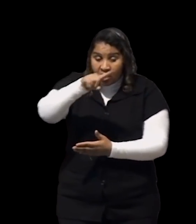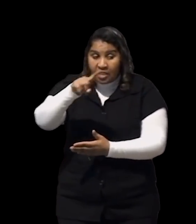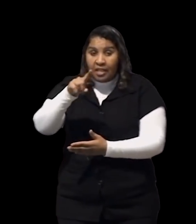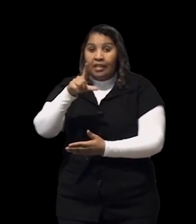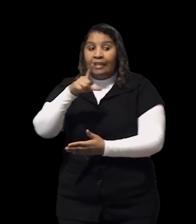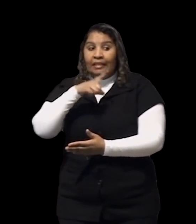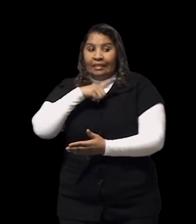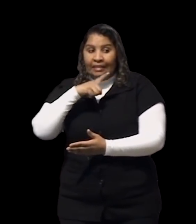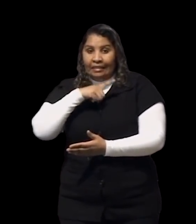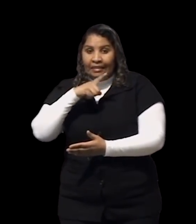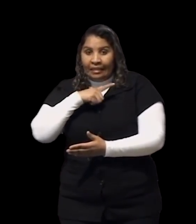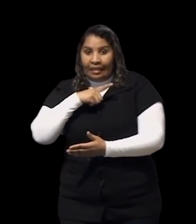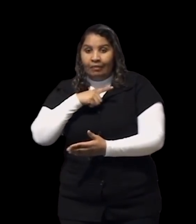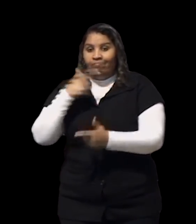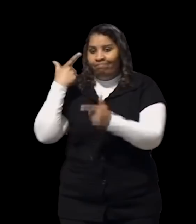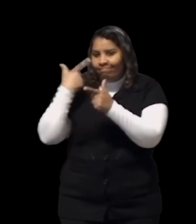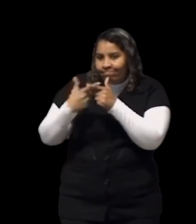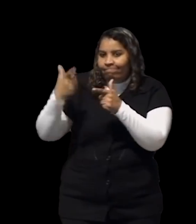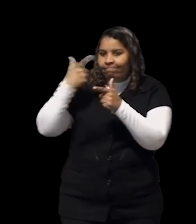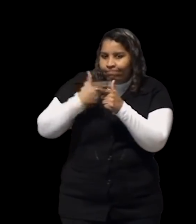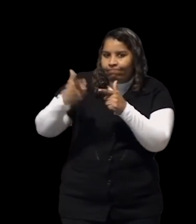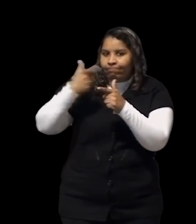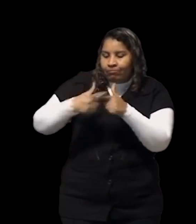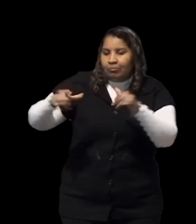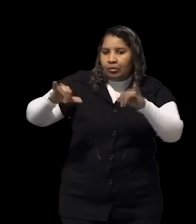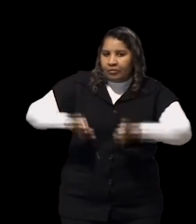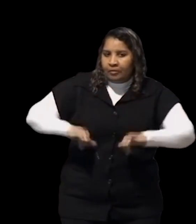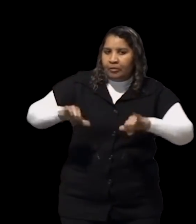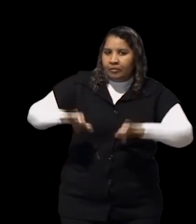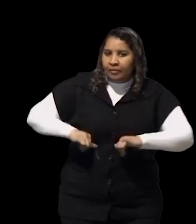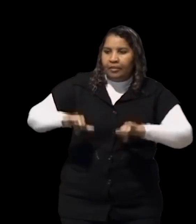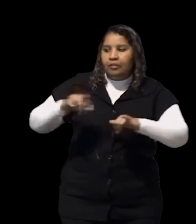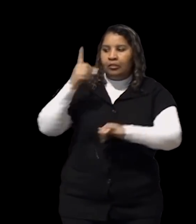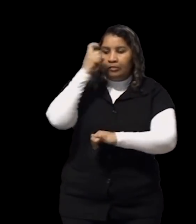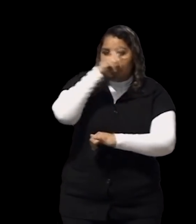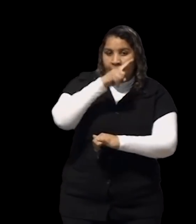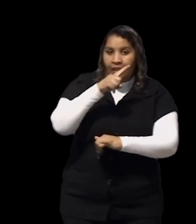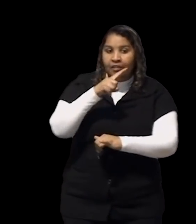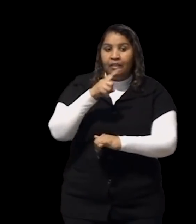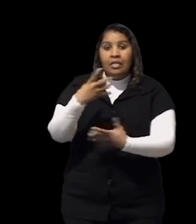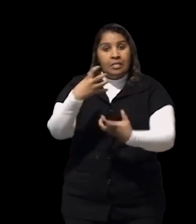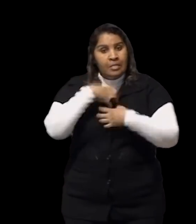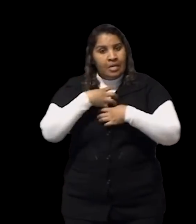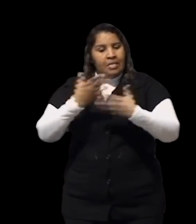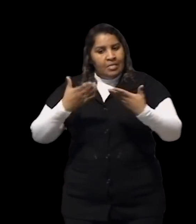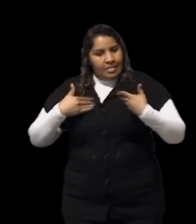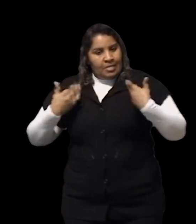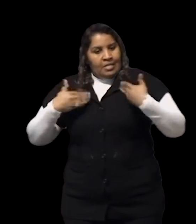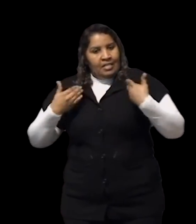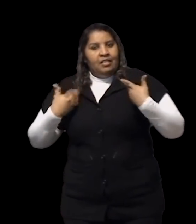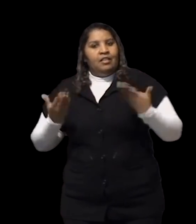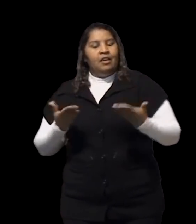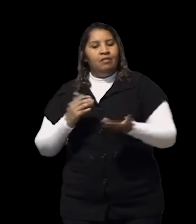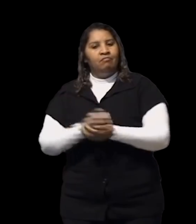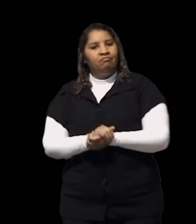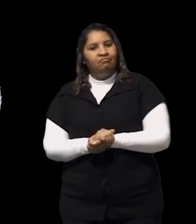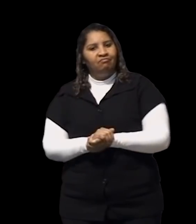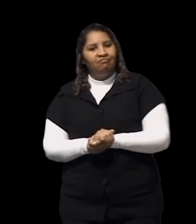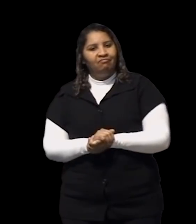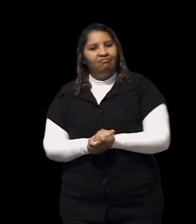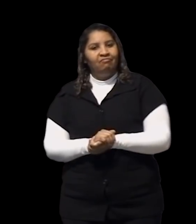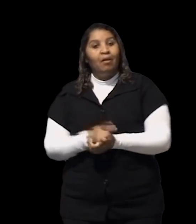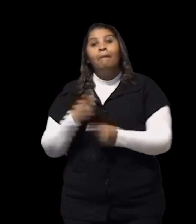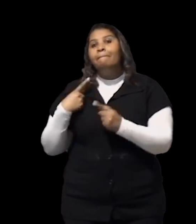se alegre vou repetir se você tiver vivendo deserto se alegre